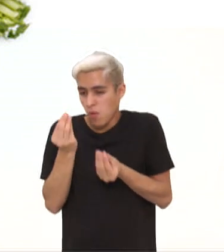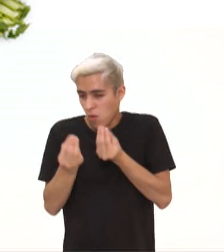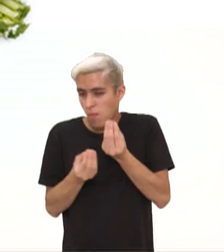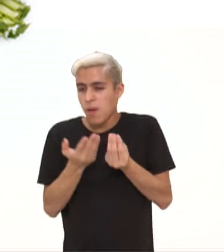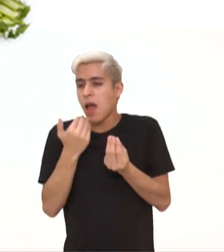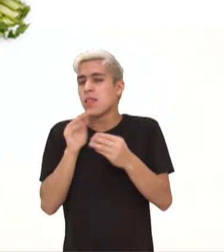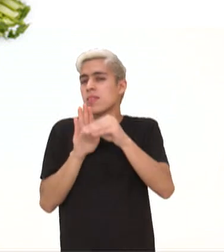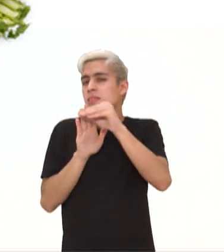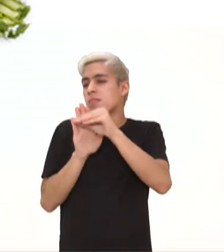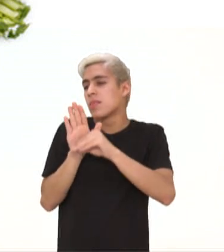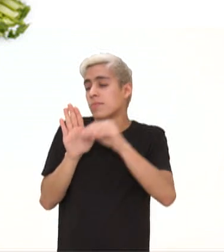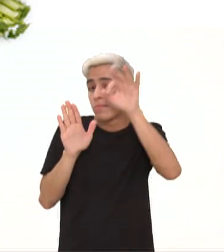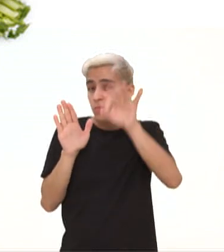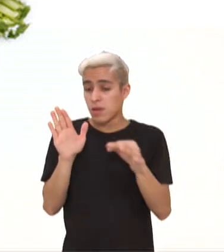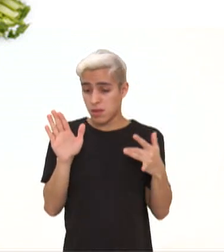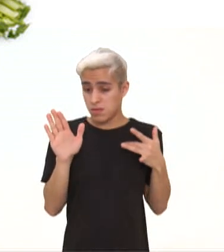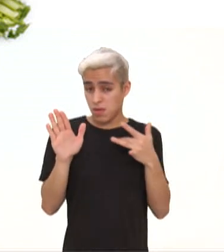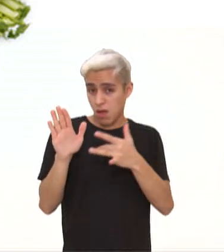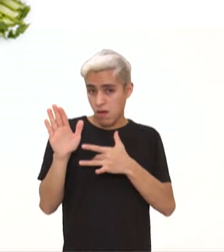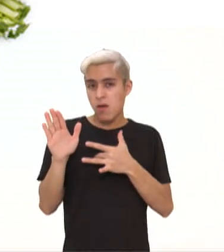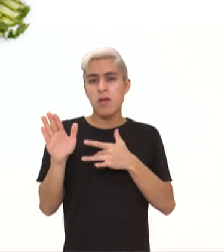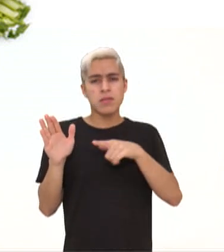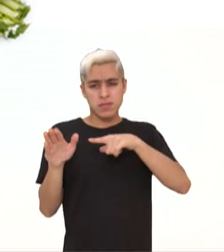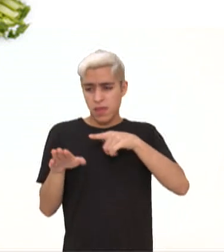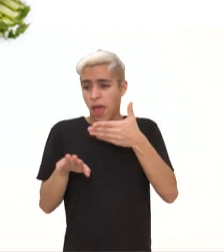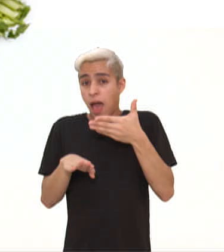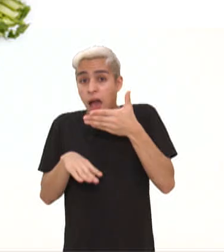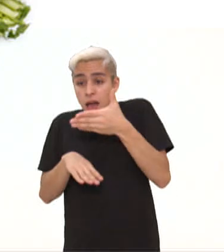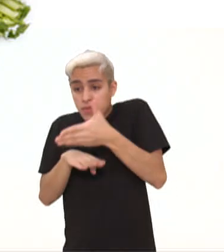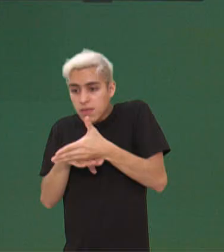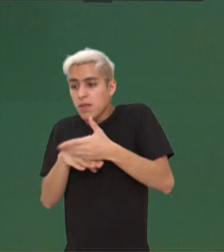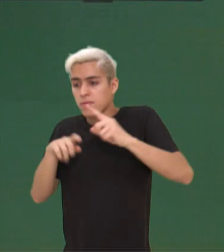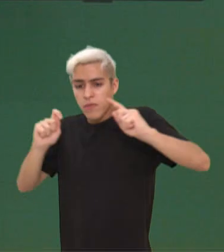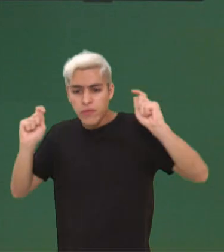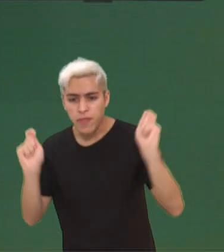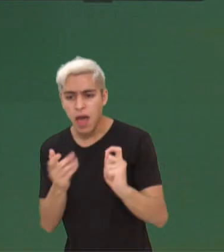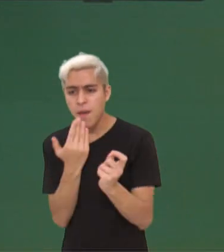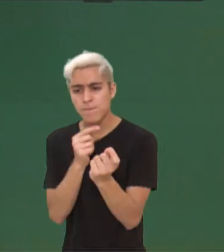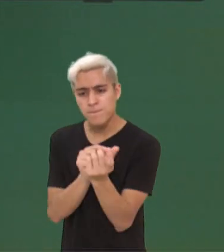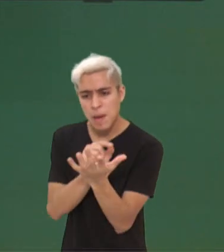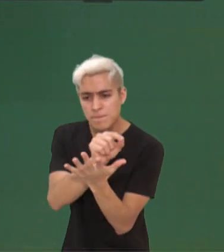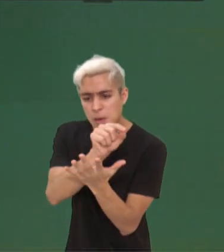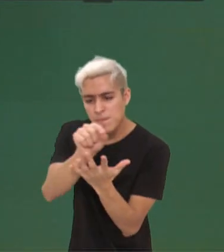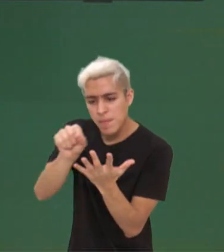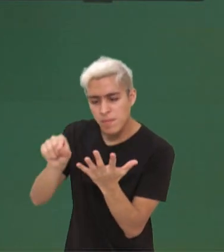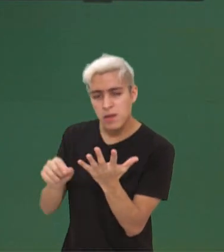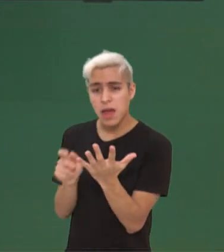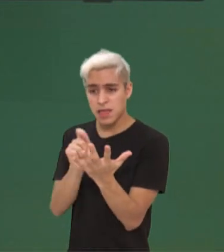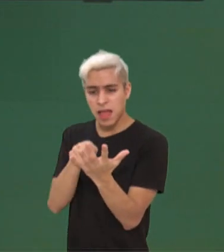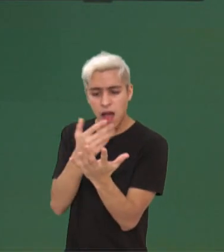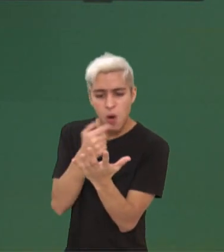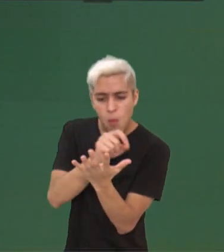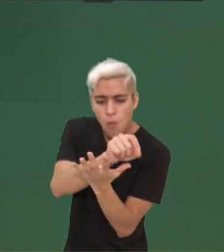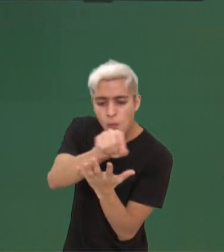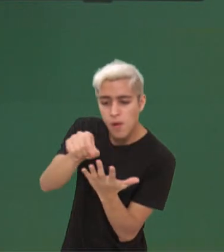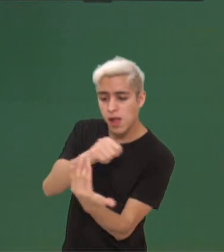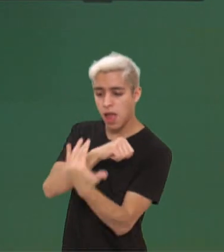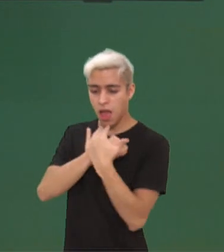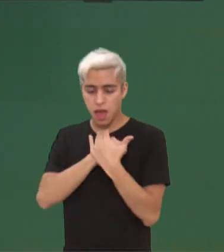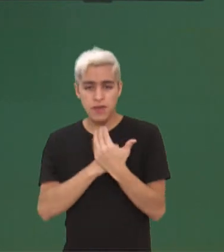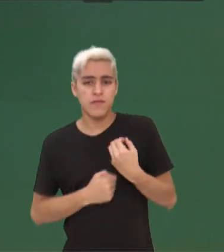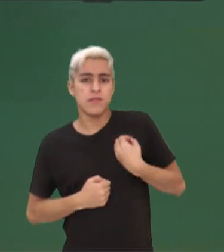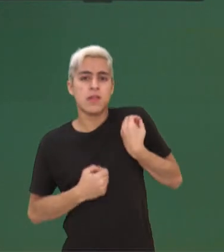dieta saudável é você ter acesso aos diferentes tipos de alimentos que vão proporcionar uma qualidade ali no